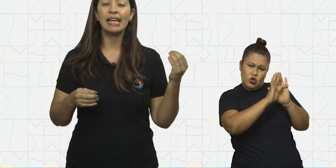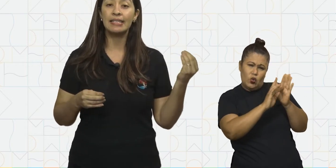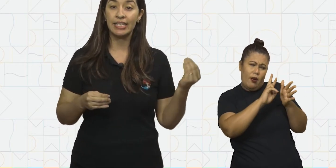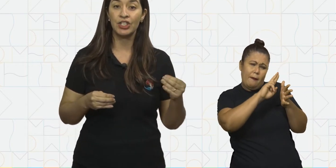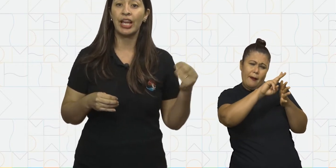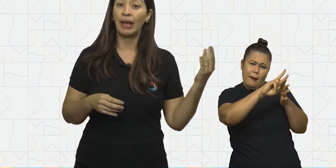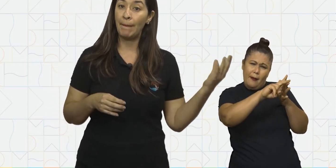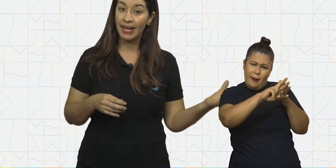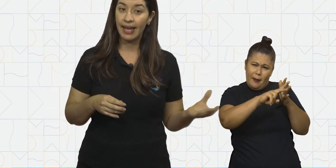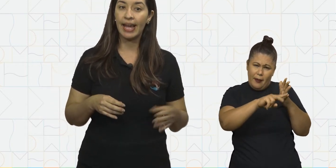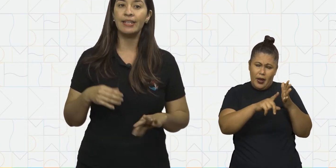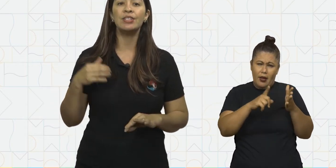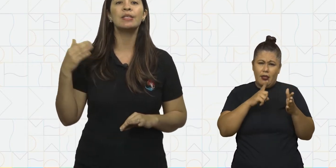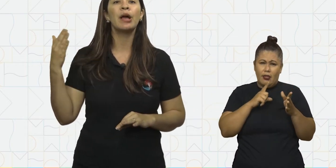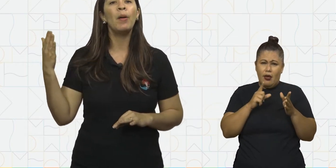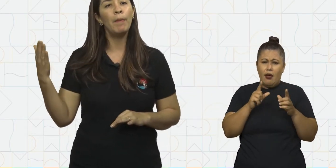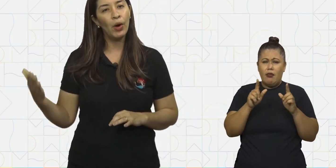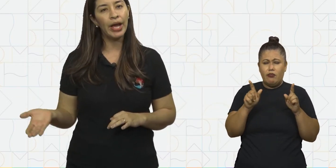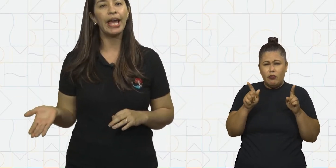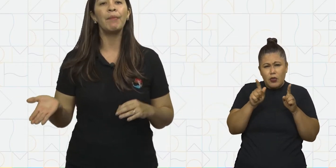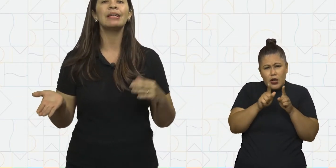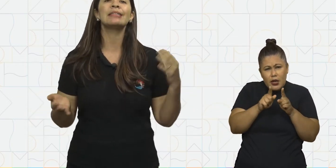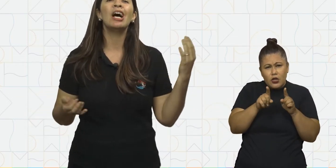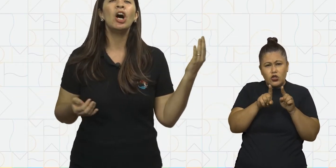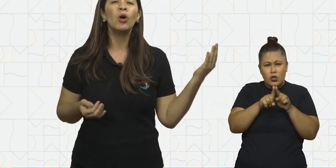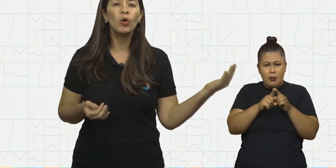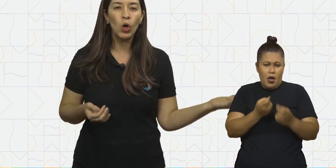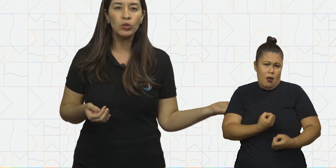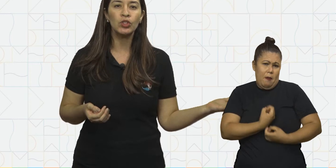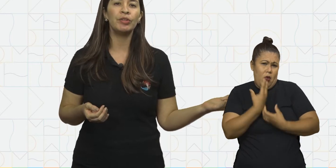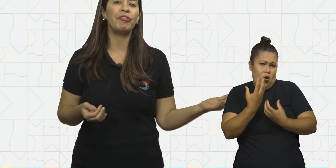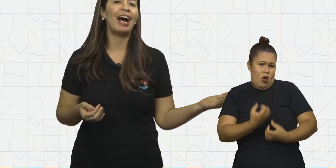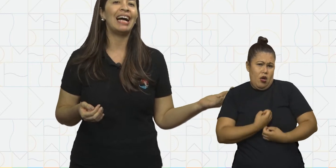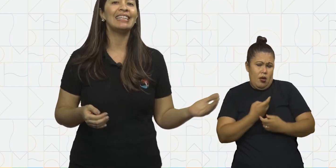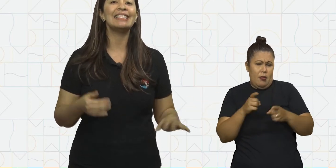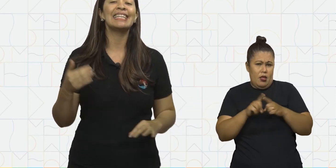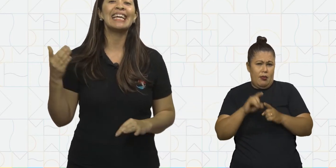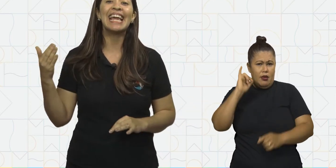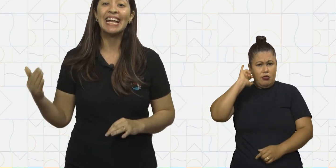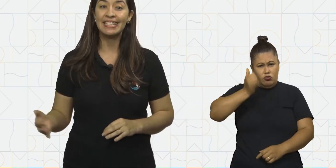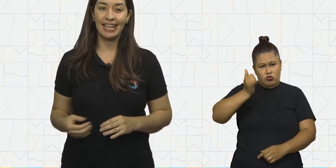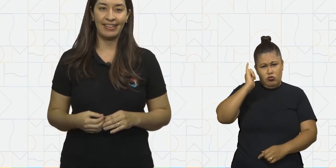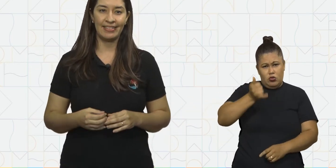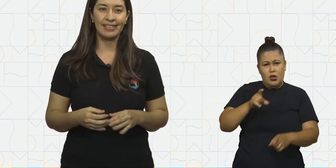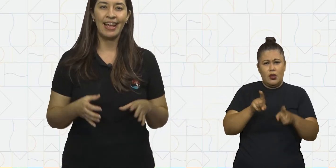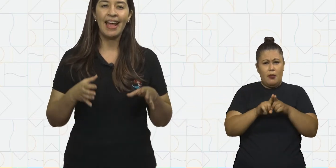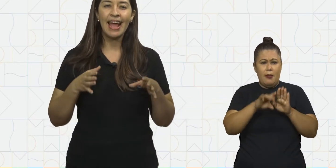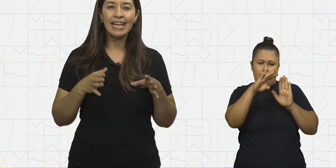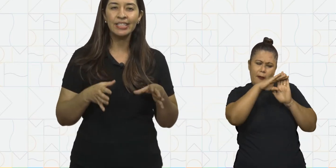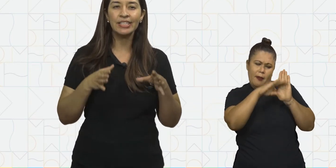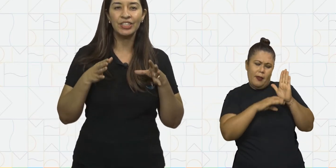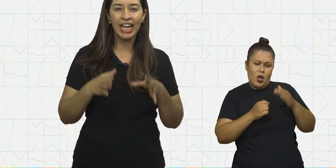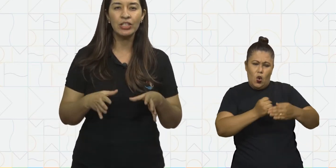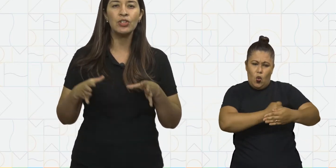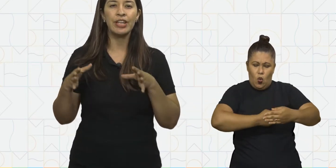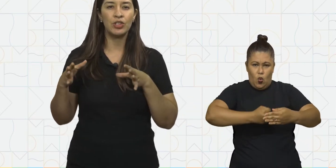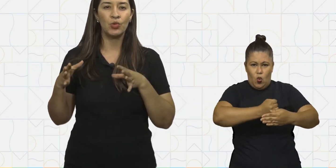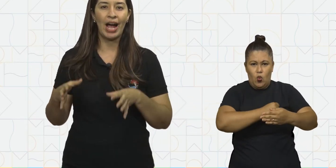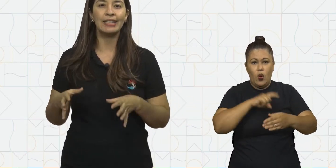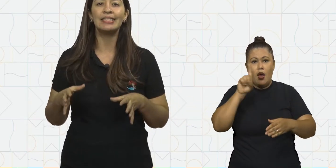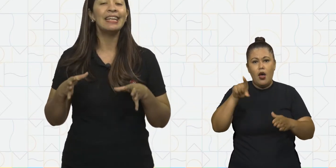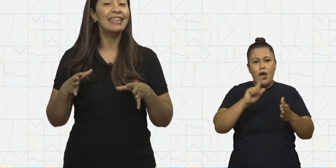textuais. Existem bilhetes, poemas, contos de fadas e receitas. Estes